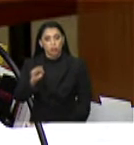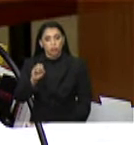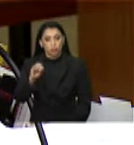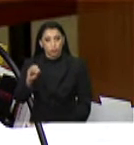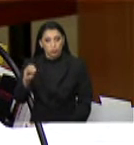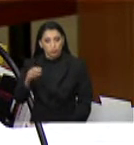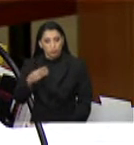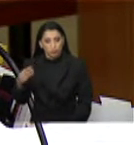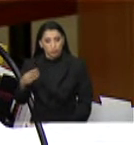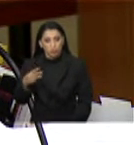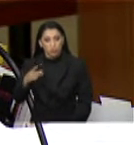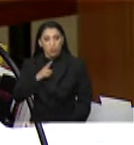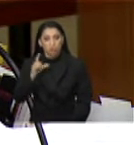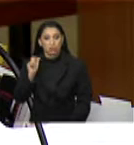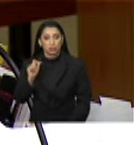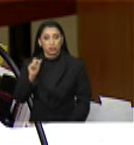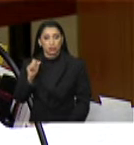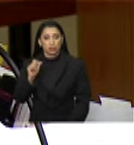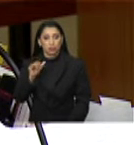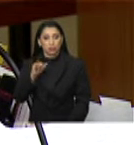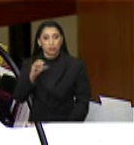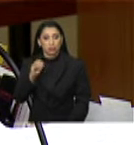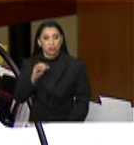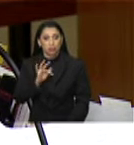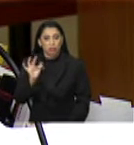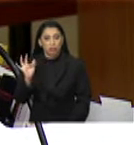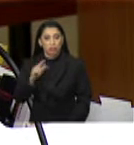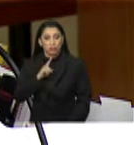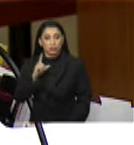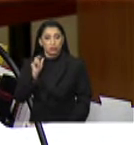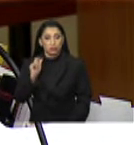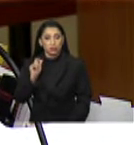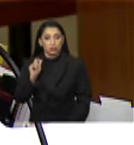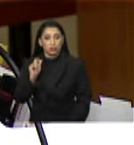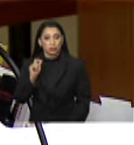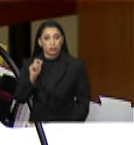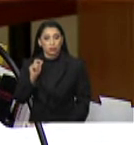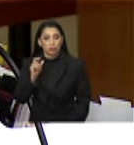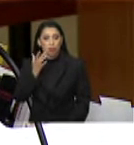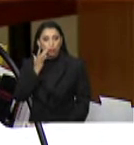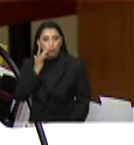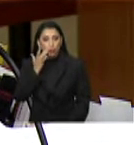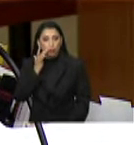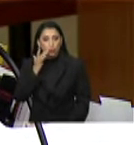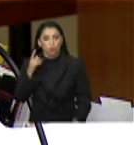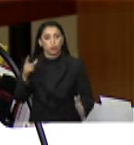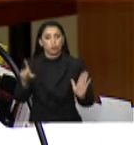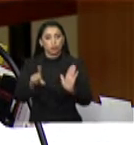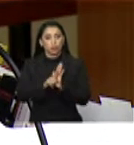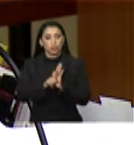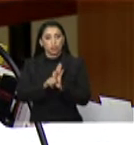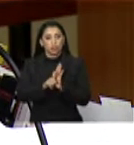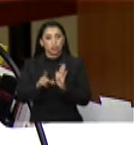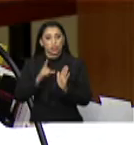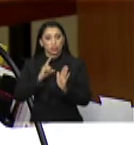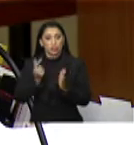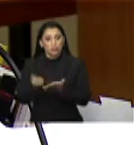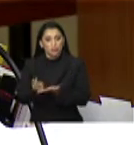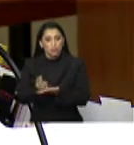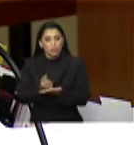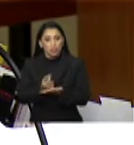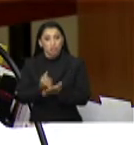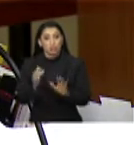que instituiu a hipótese de incidência do IOF sobre a transmissão de iodo definido pela legislação Como ativo financeiro